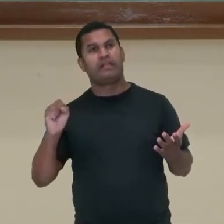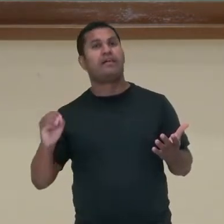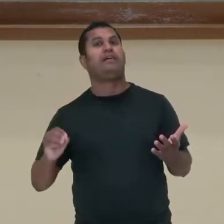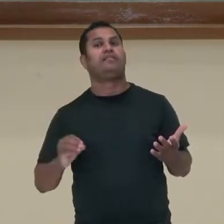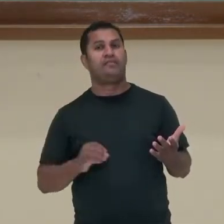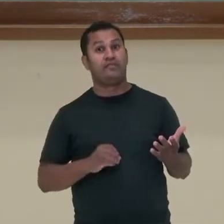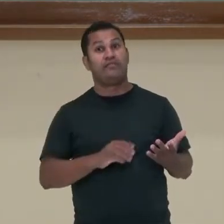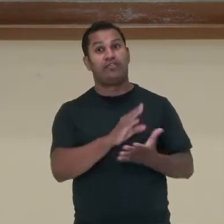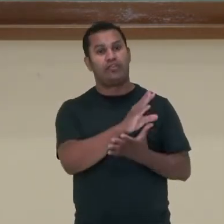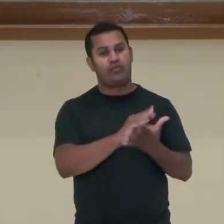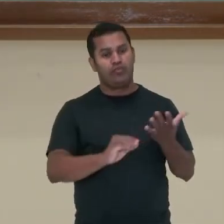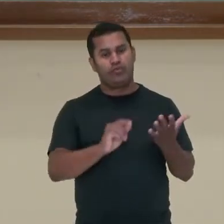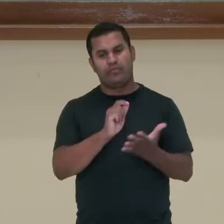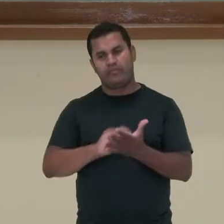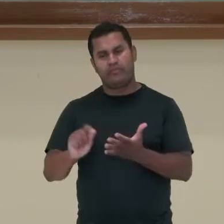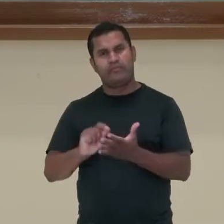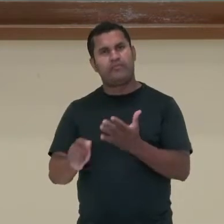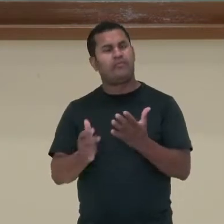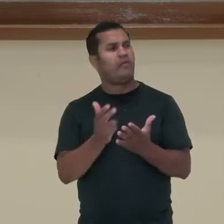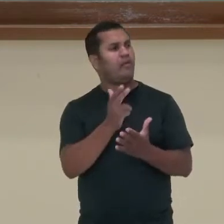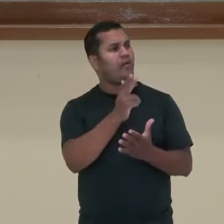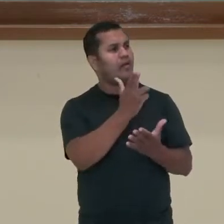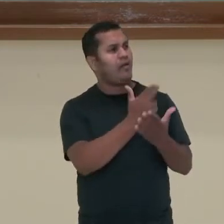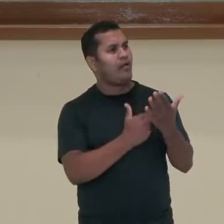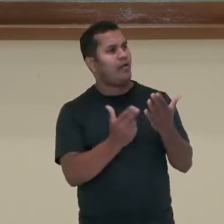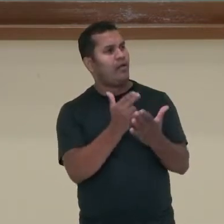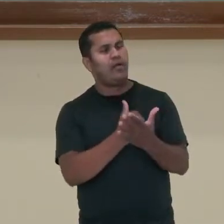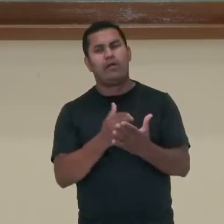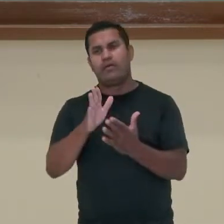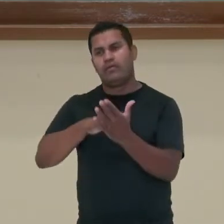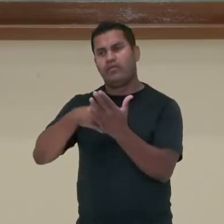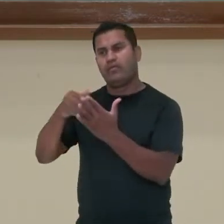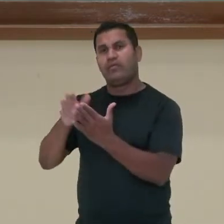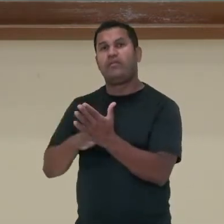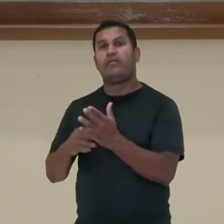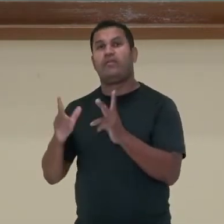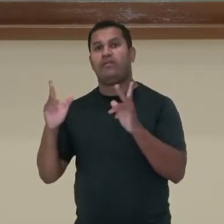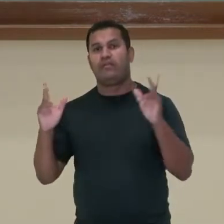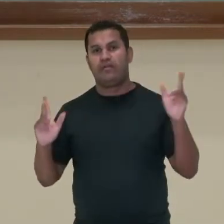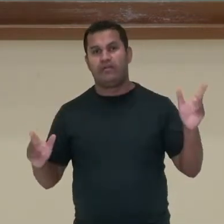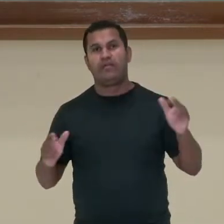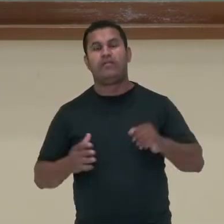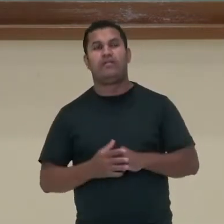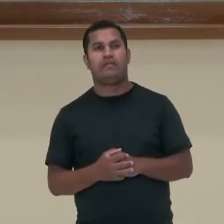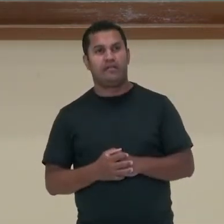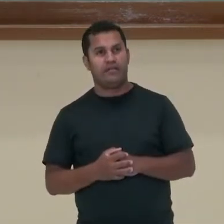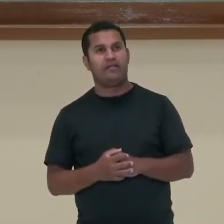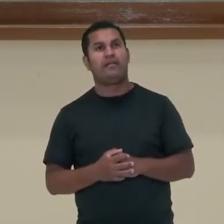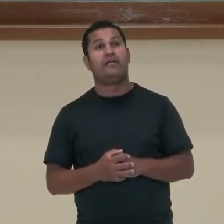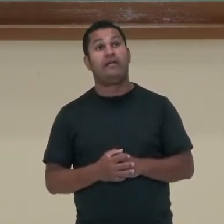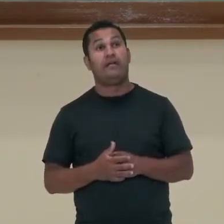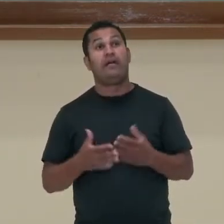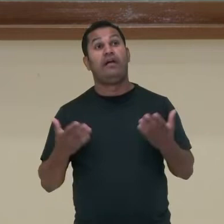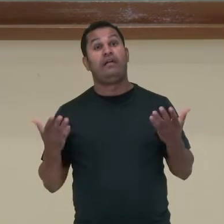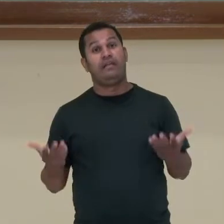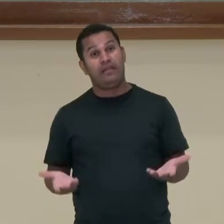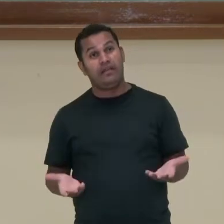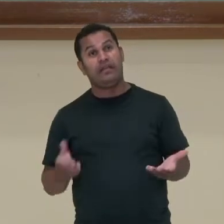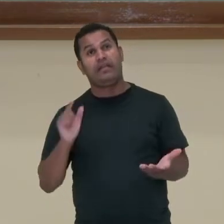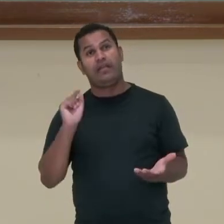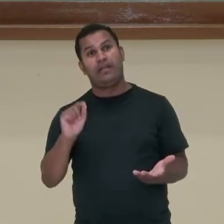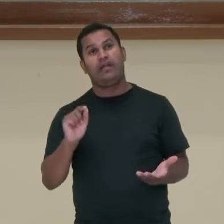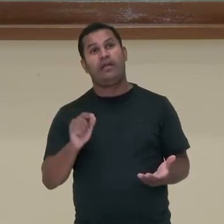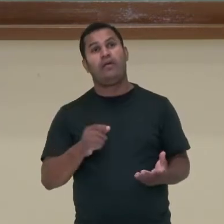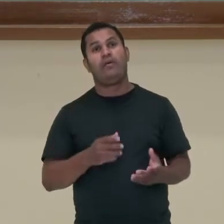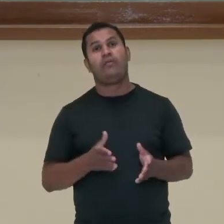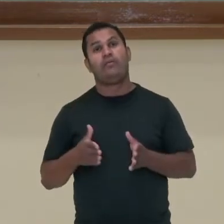os semeadores. E daí a arte moderna somente regou aquela semente que já estava crescendo para fazer ela ficar muito mais forte. E esse foi o caminho natural